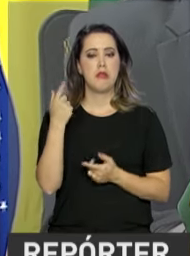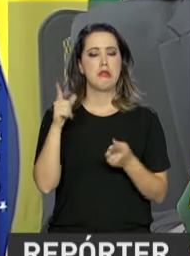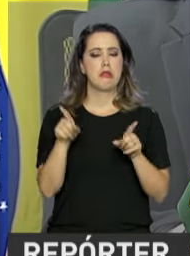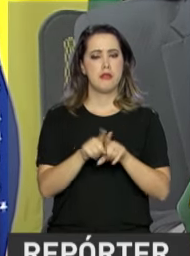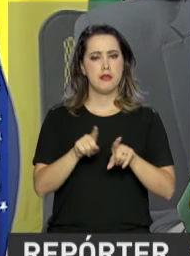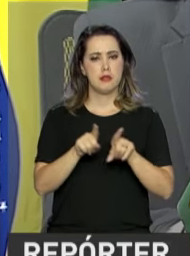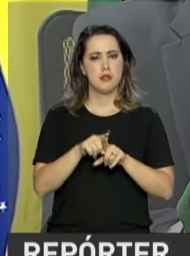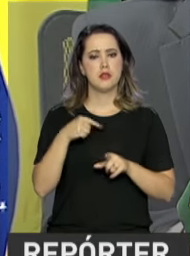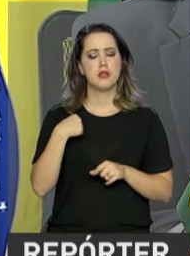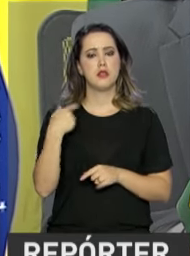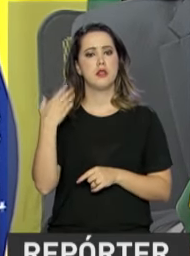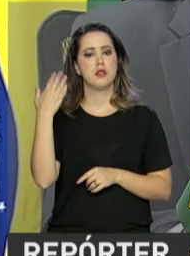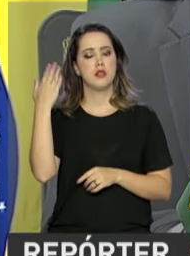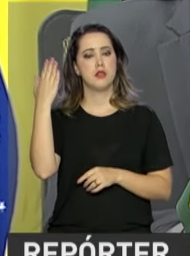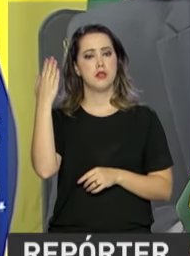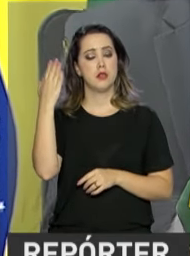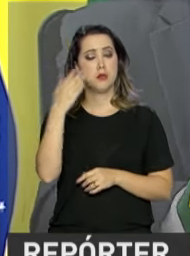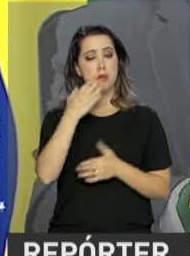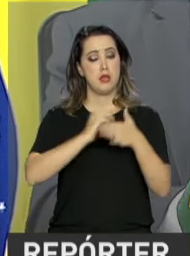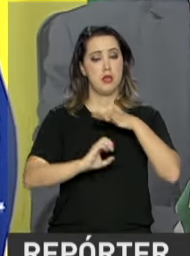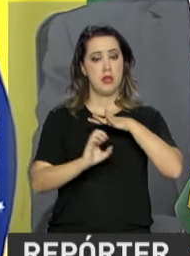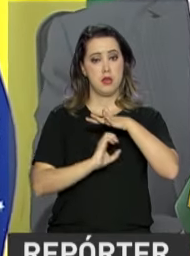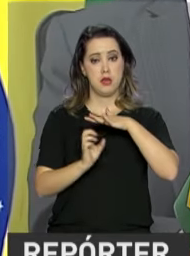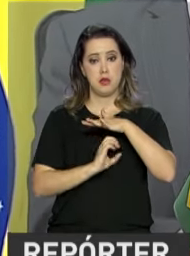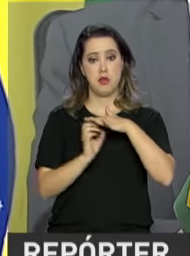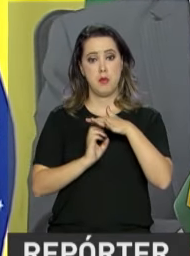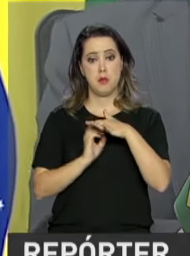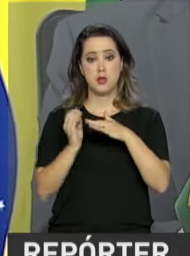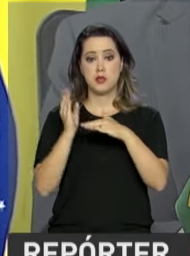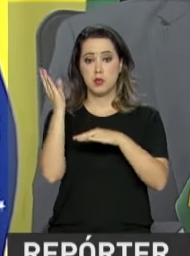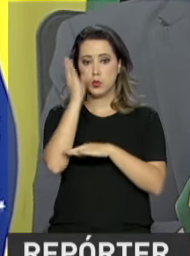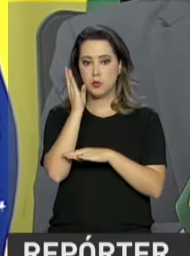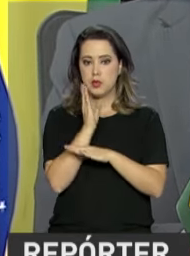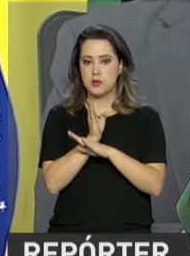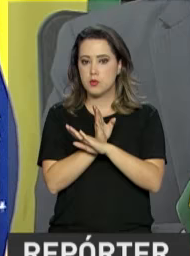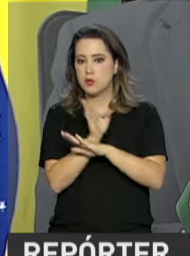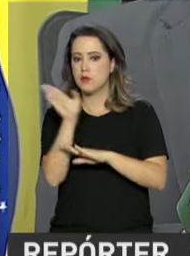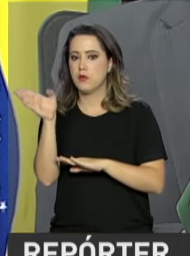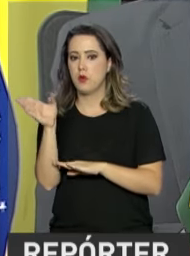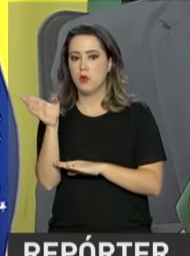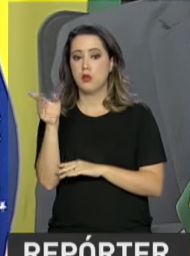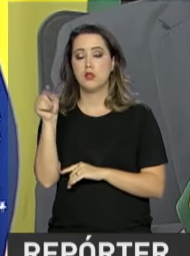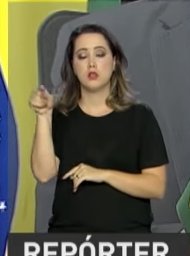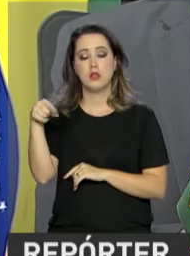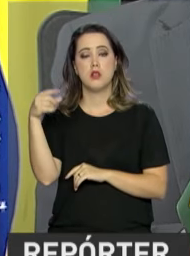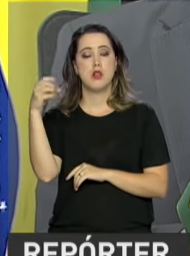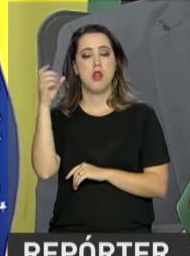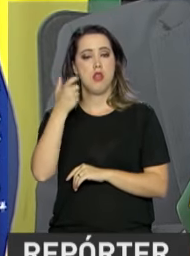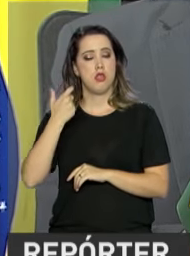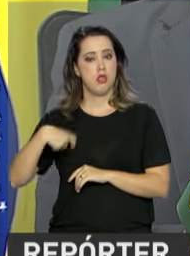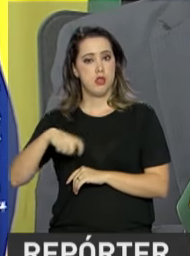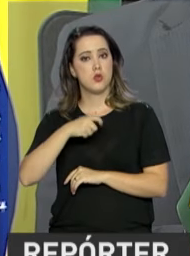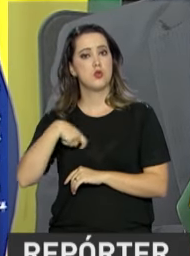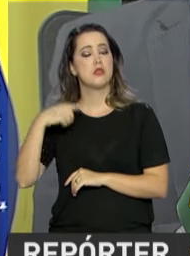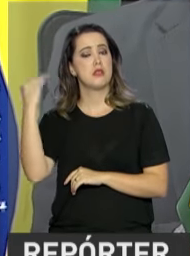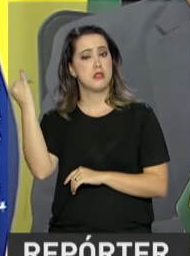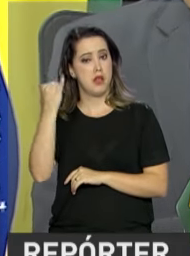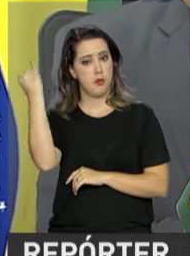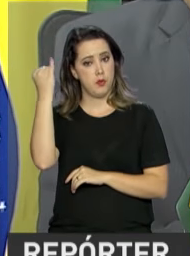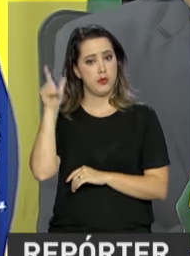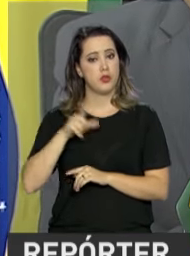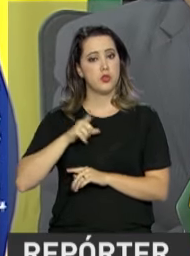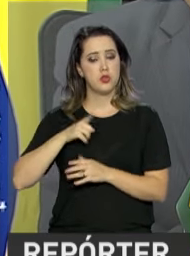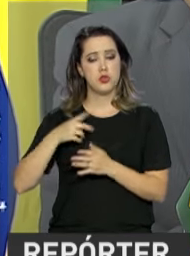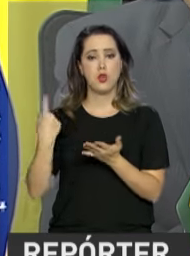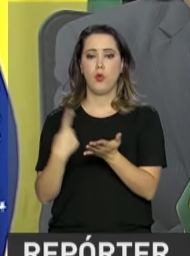também empresas brasileiras que se instalam na Suíça, e para elas também um acordo desse tipo é importante, porque